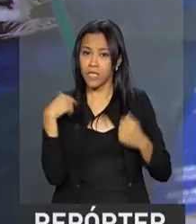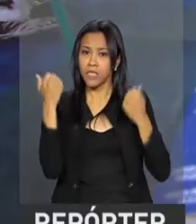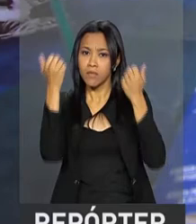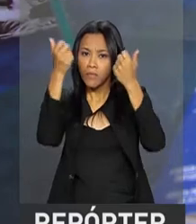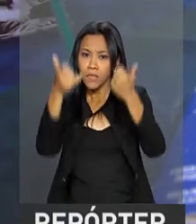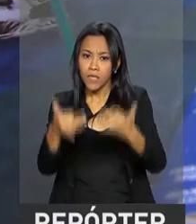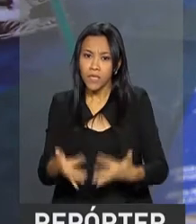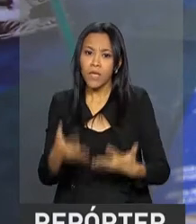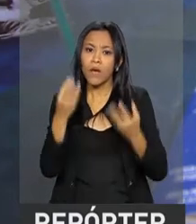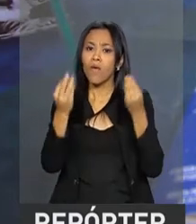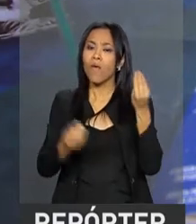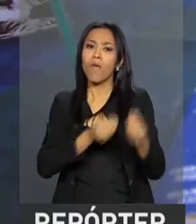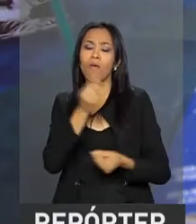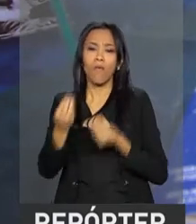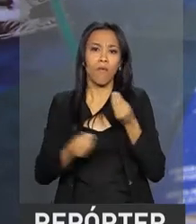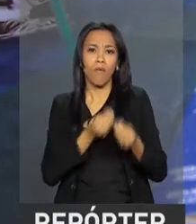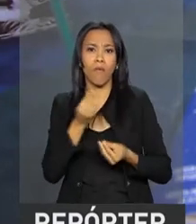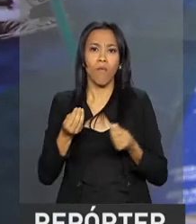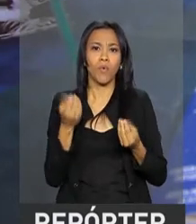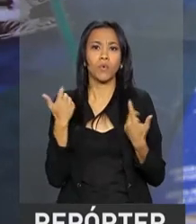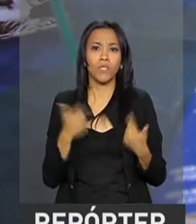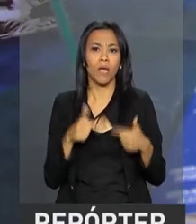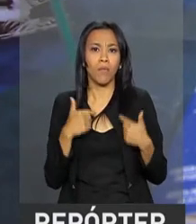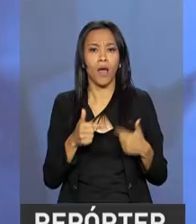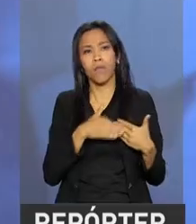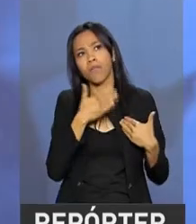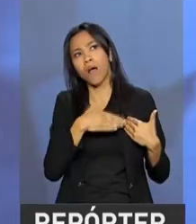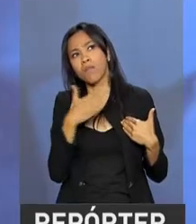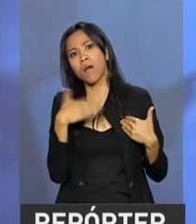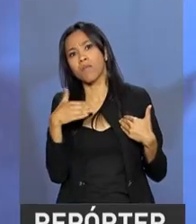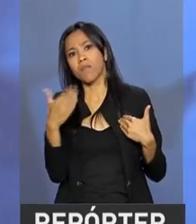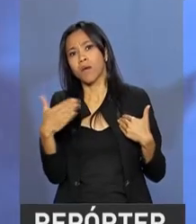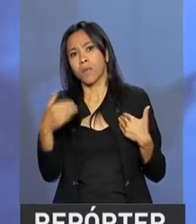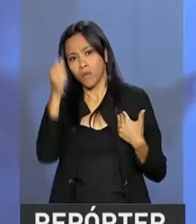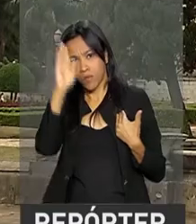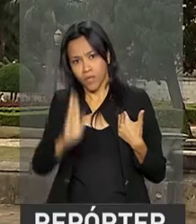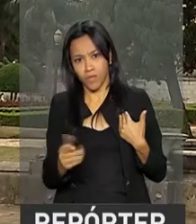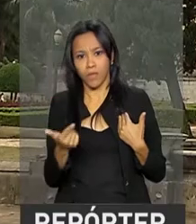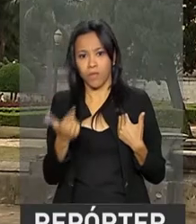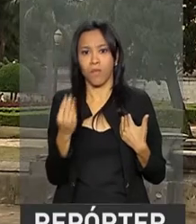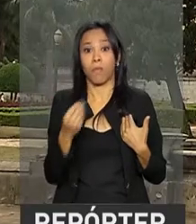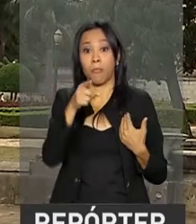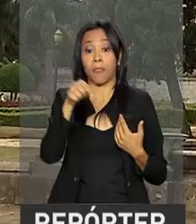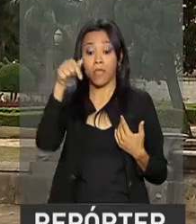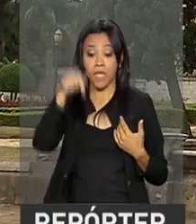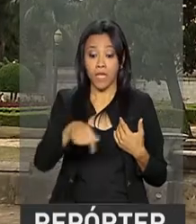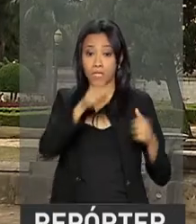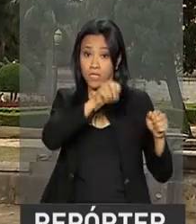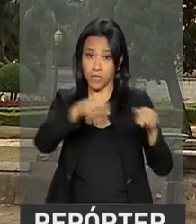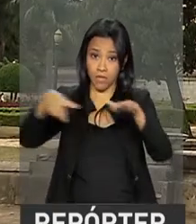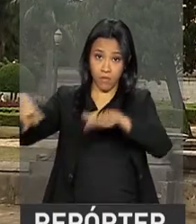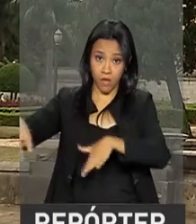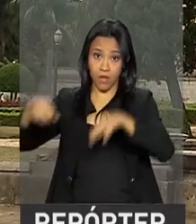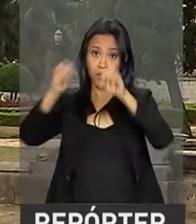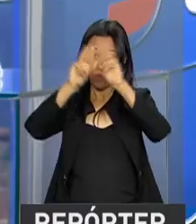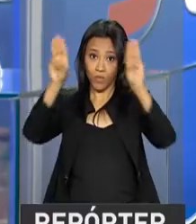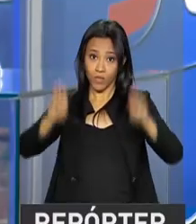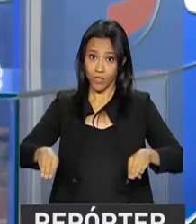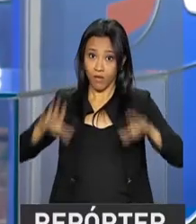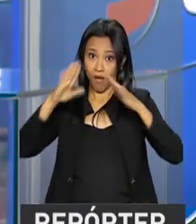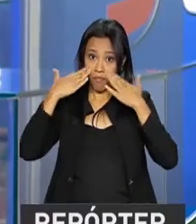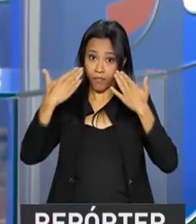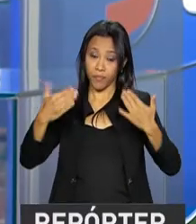da evolução das relações de trabalho no país. E nessa semana, os museus estão em destaque.